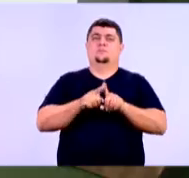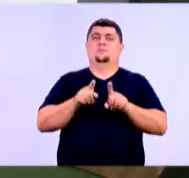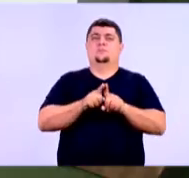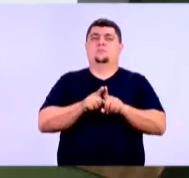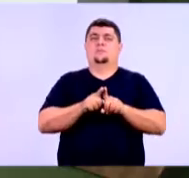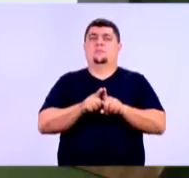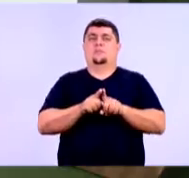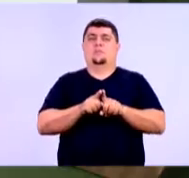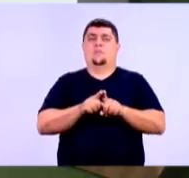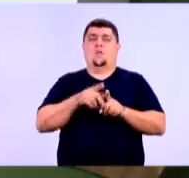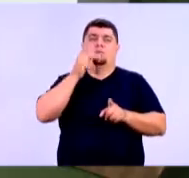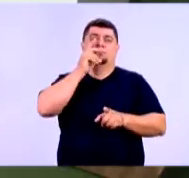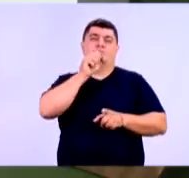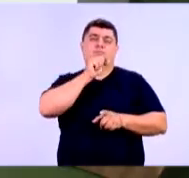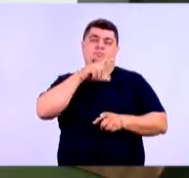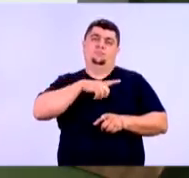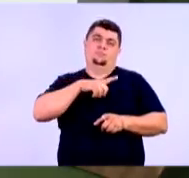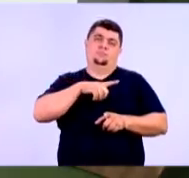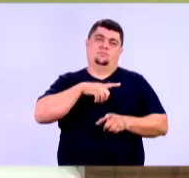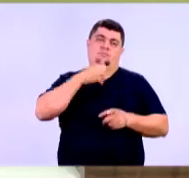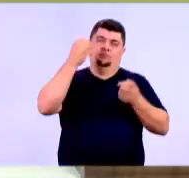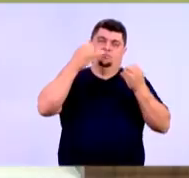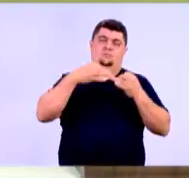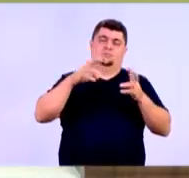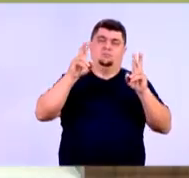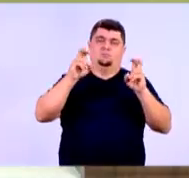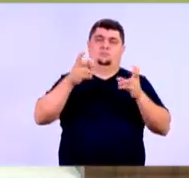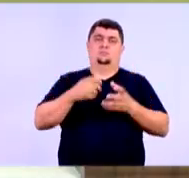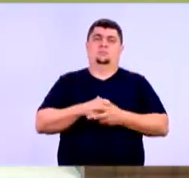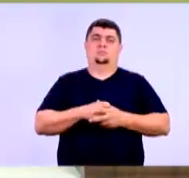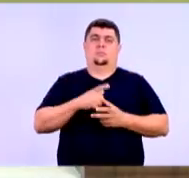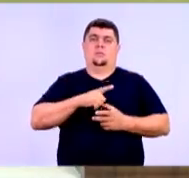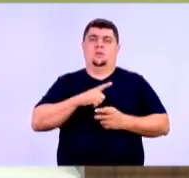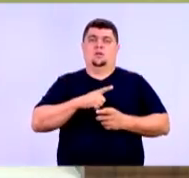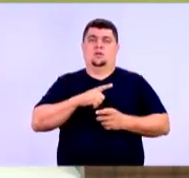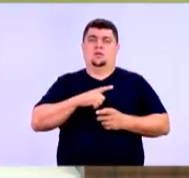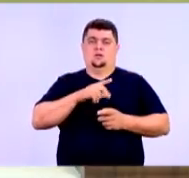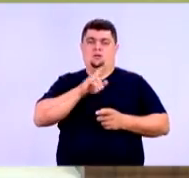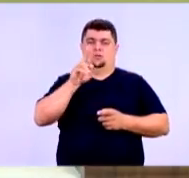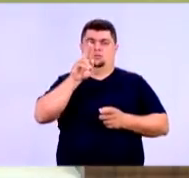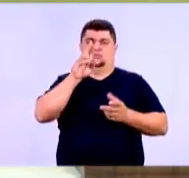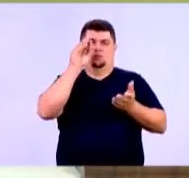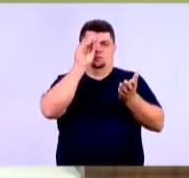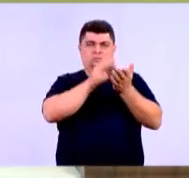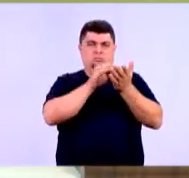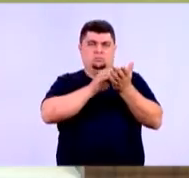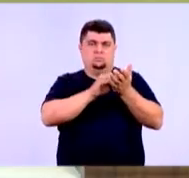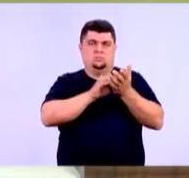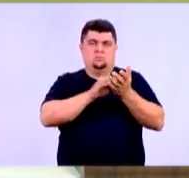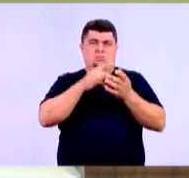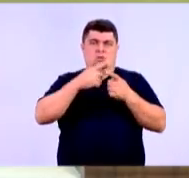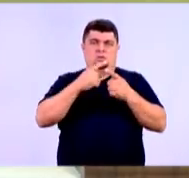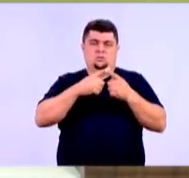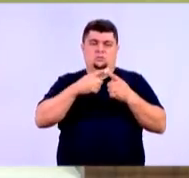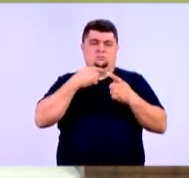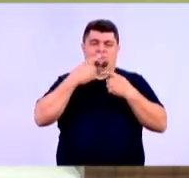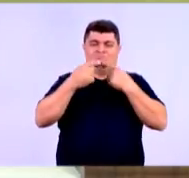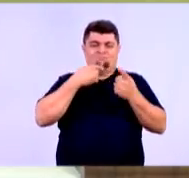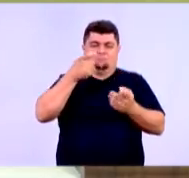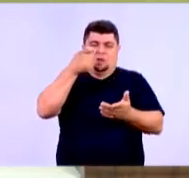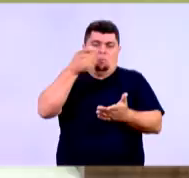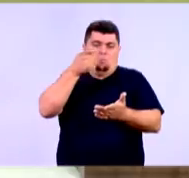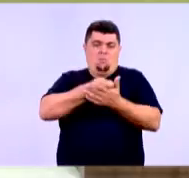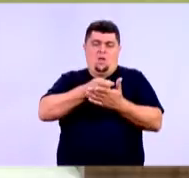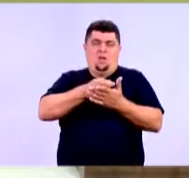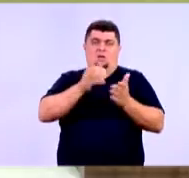professor, o pessoal de Porto Velho, né? Que disseram que estar com o nome de Serasa indica que a pessoa perdeu a capacidade de honrar o